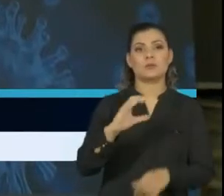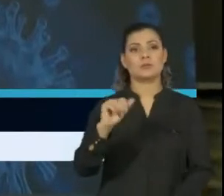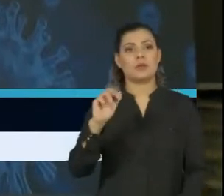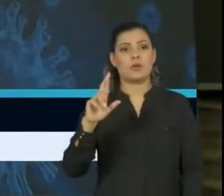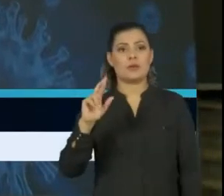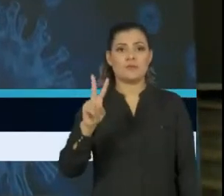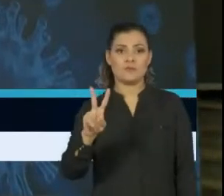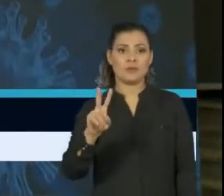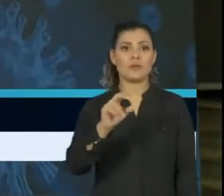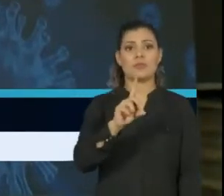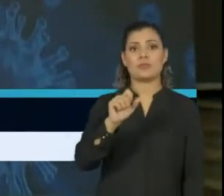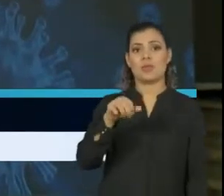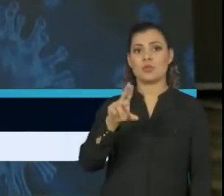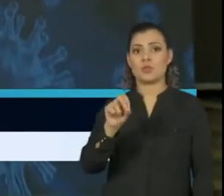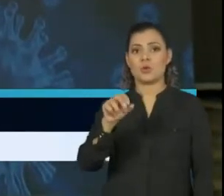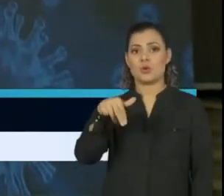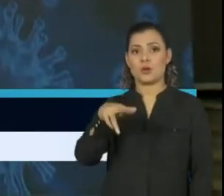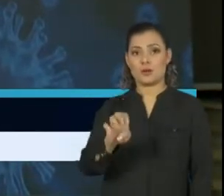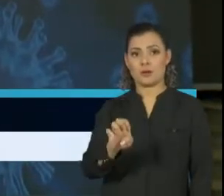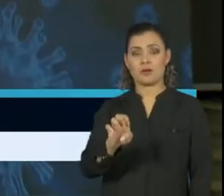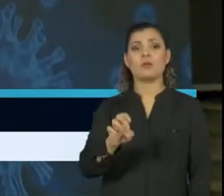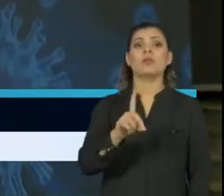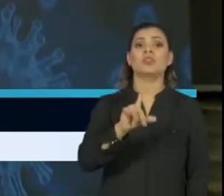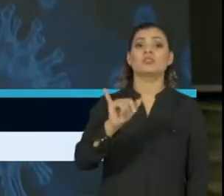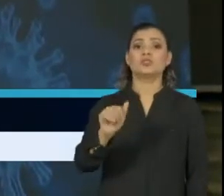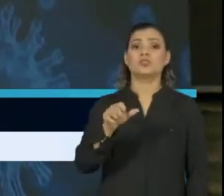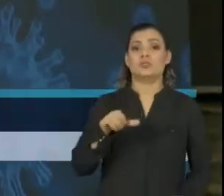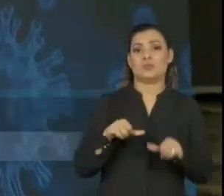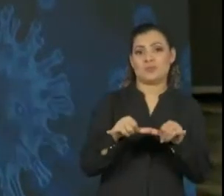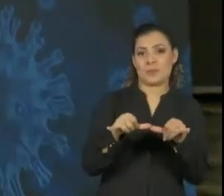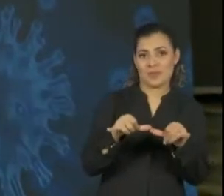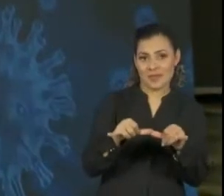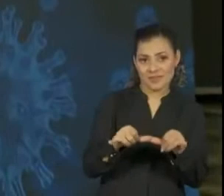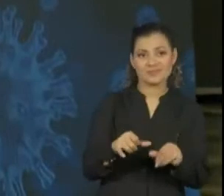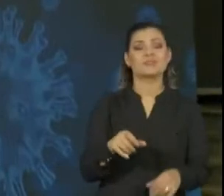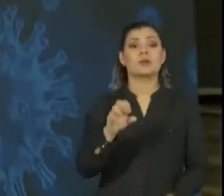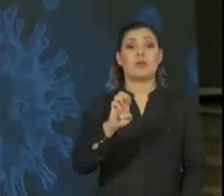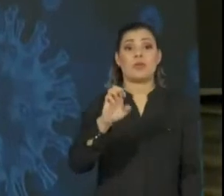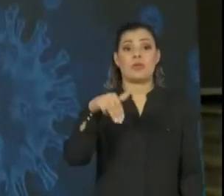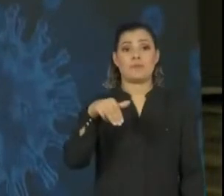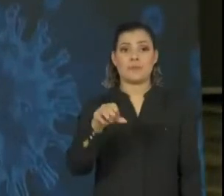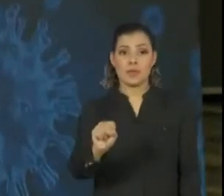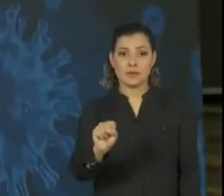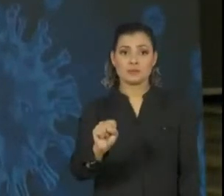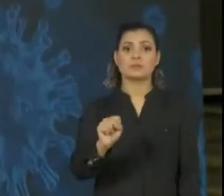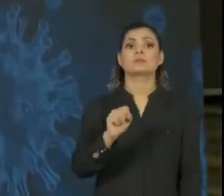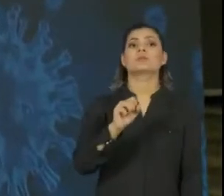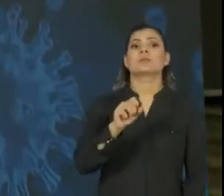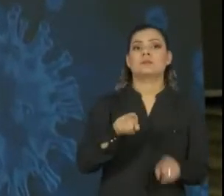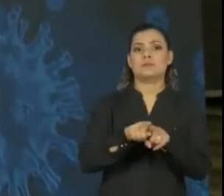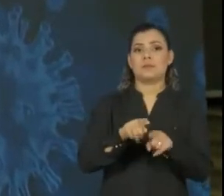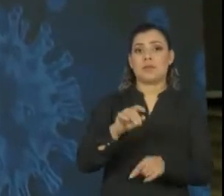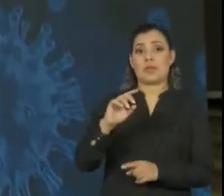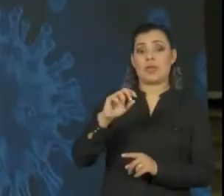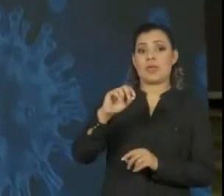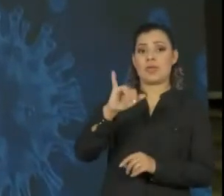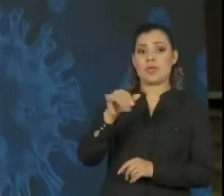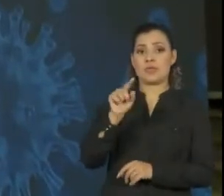Empíricos, Espaço Lazer, Fischer, Hershey's, IMM, Itaú,